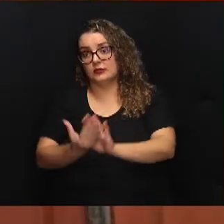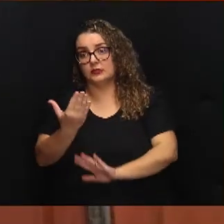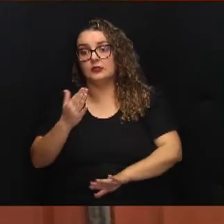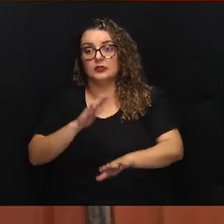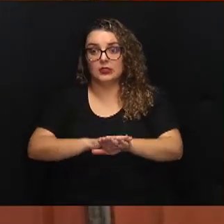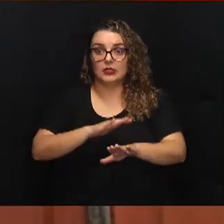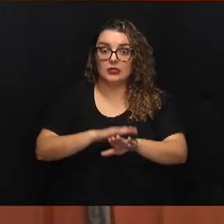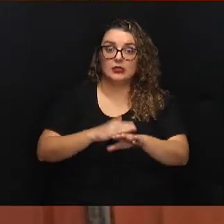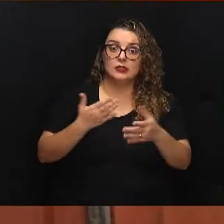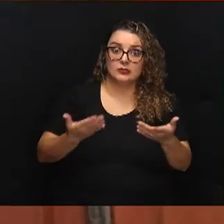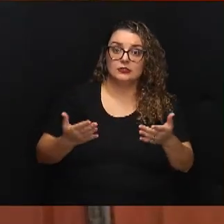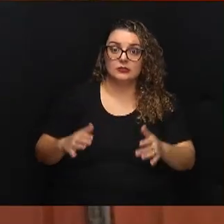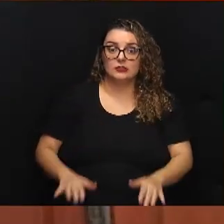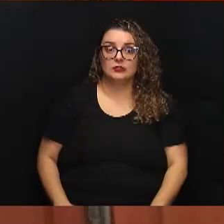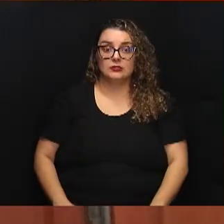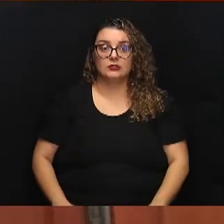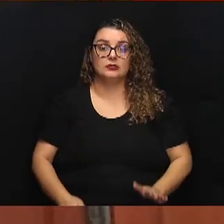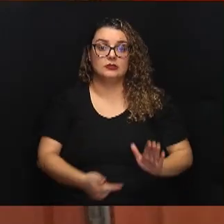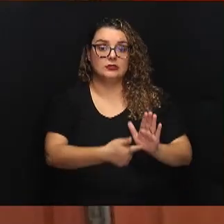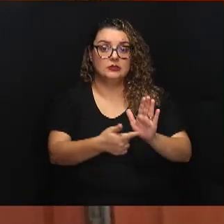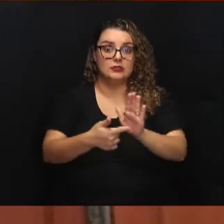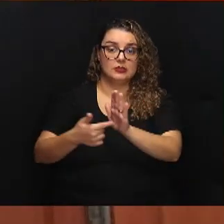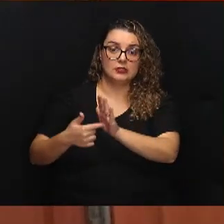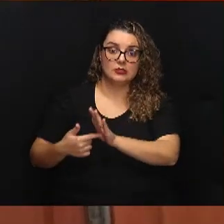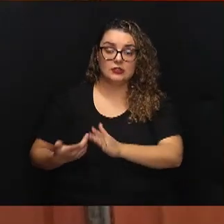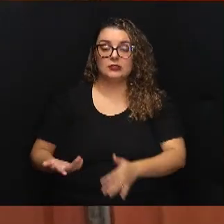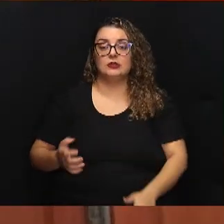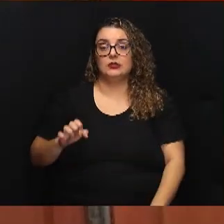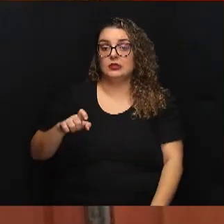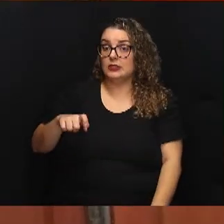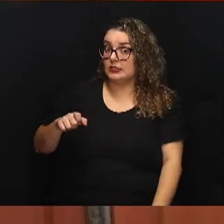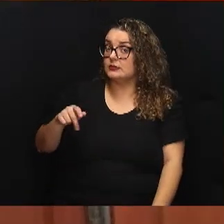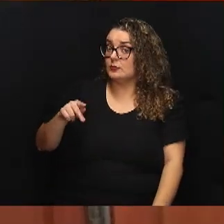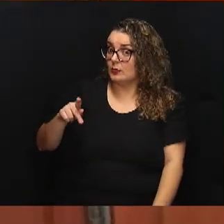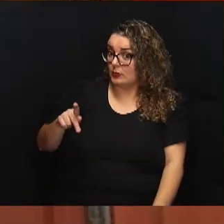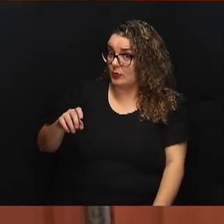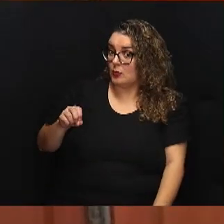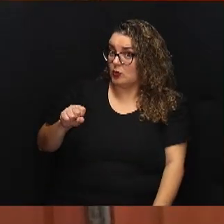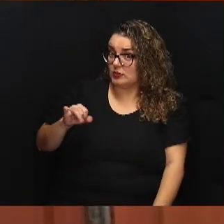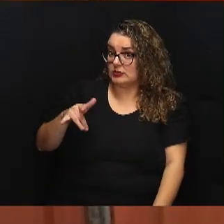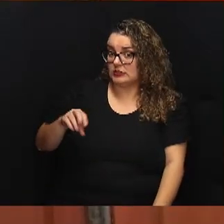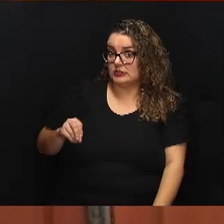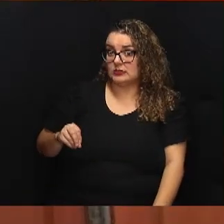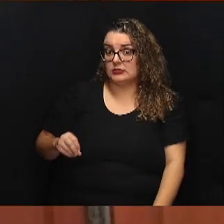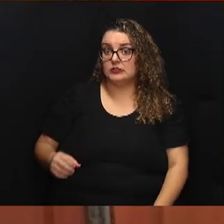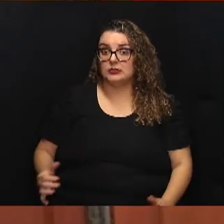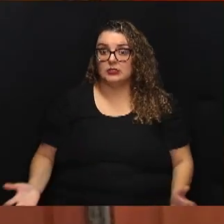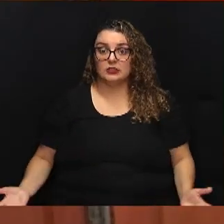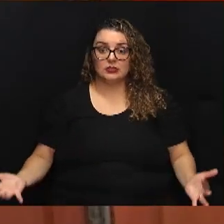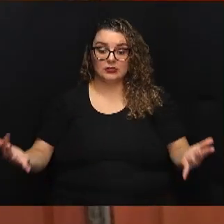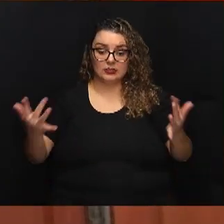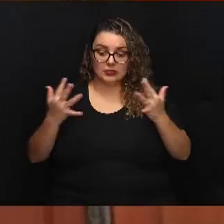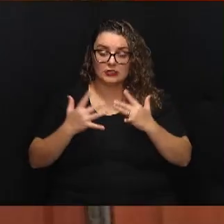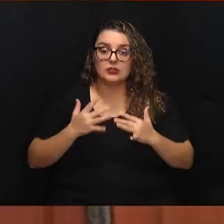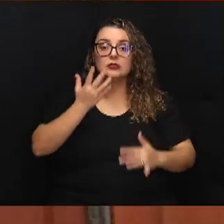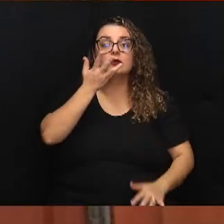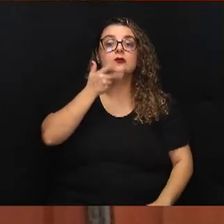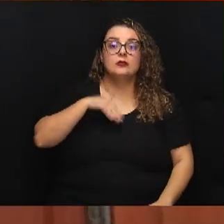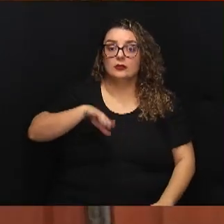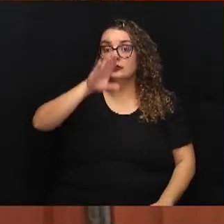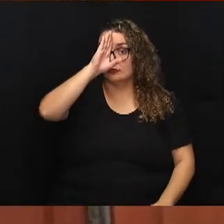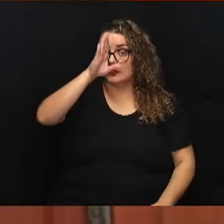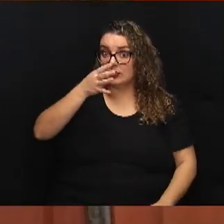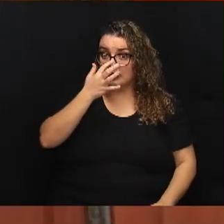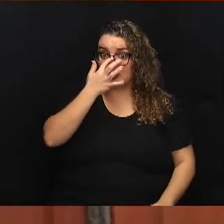ações, né, criar exposições, né, trazer a criança, principalmente, que é